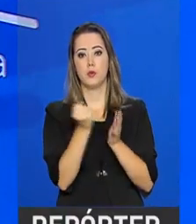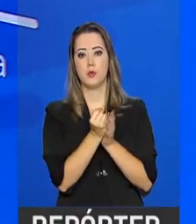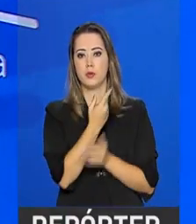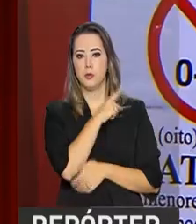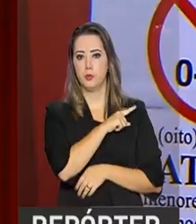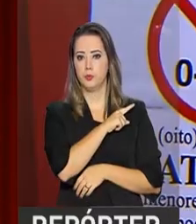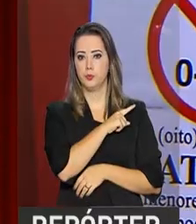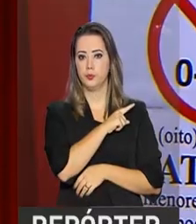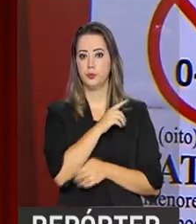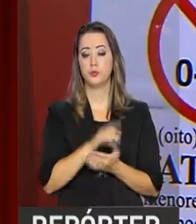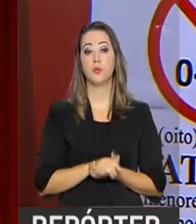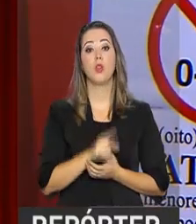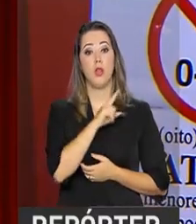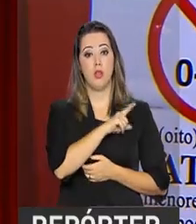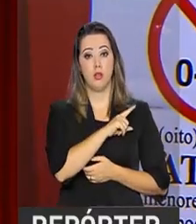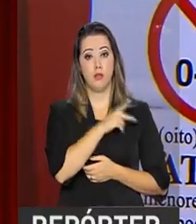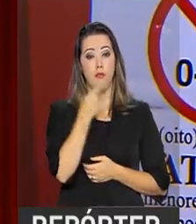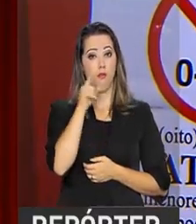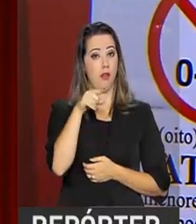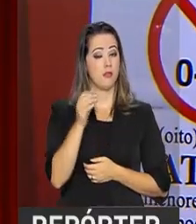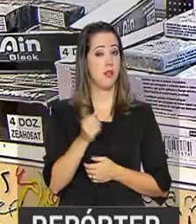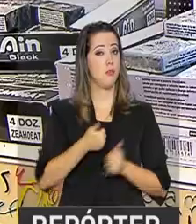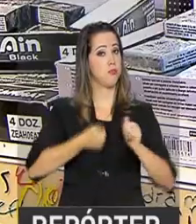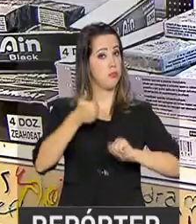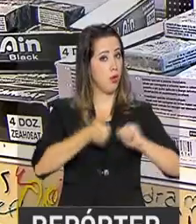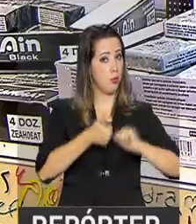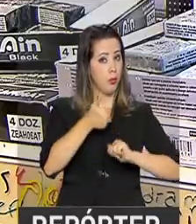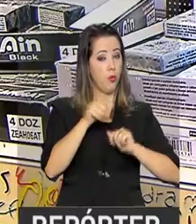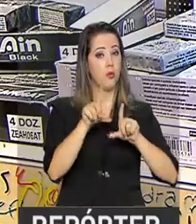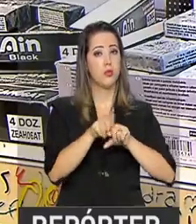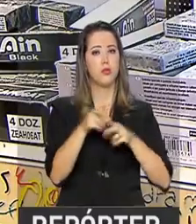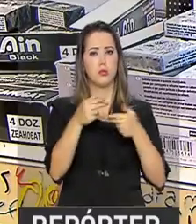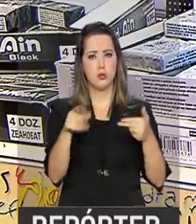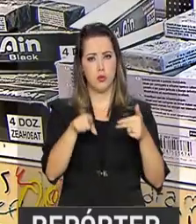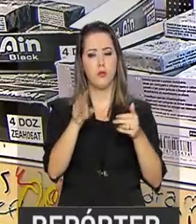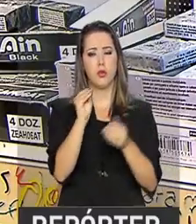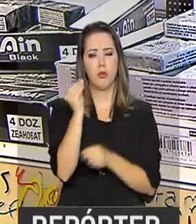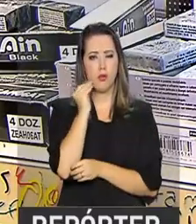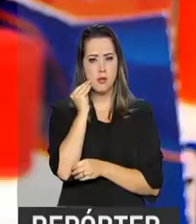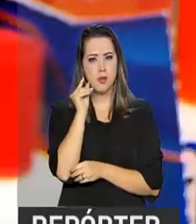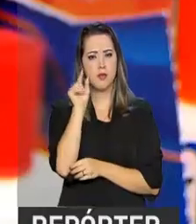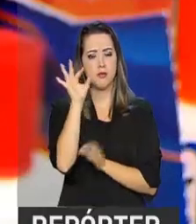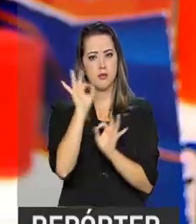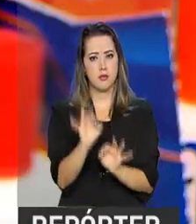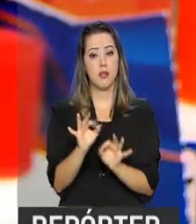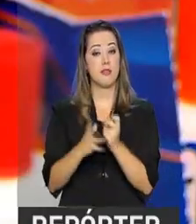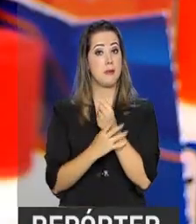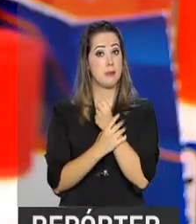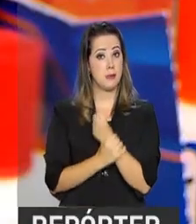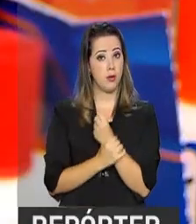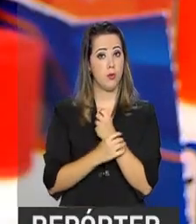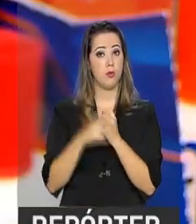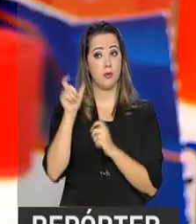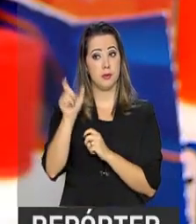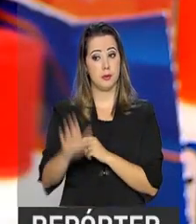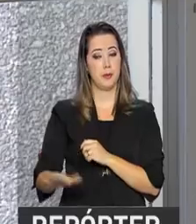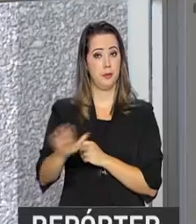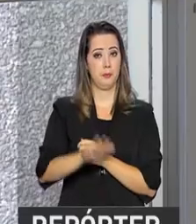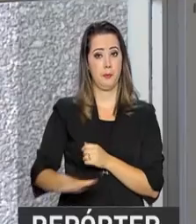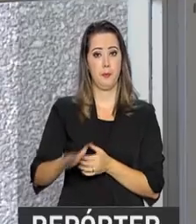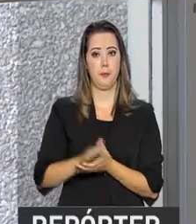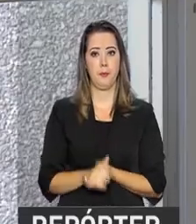deste selo ele indica a qualidade do produto que o material foi testado e que oferece segurança para o estudante